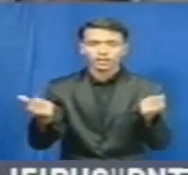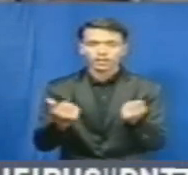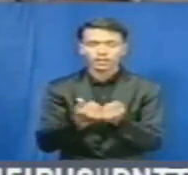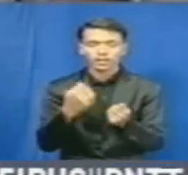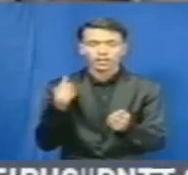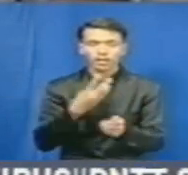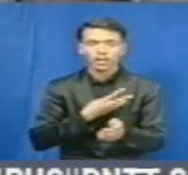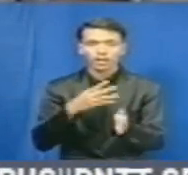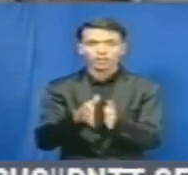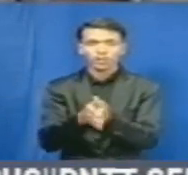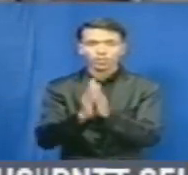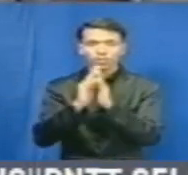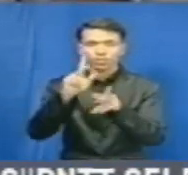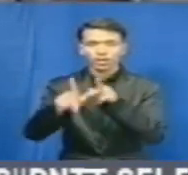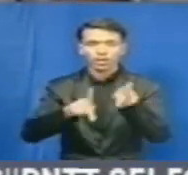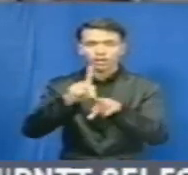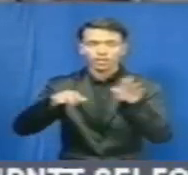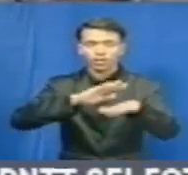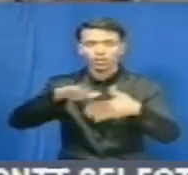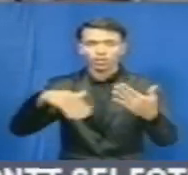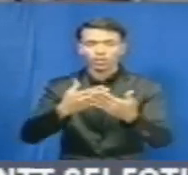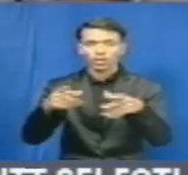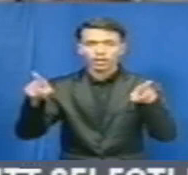husu ba entidade utut wan desa ba PC